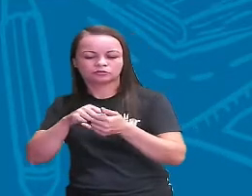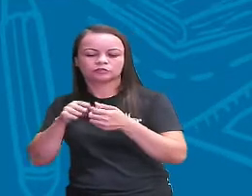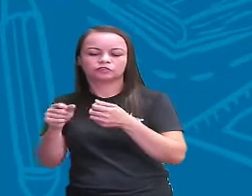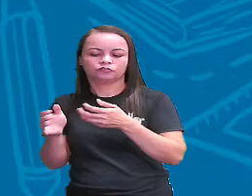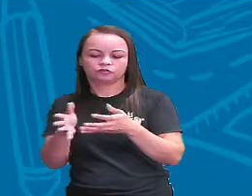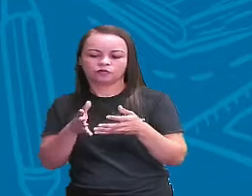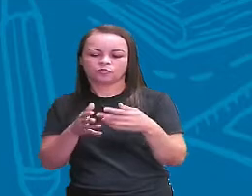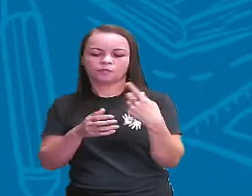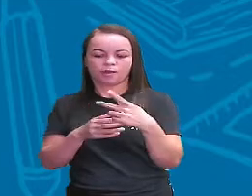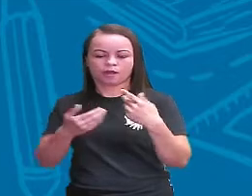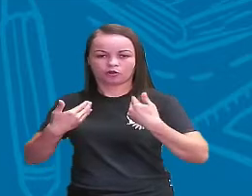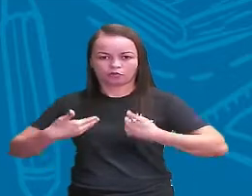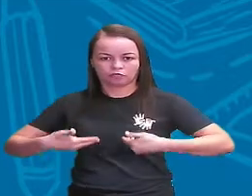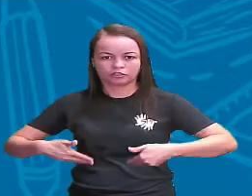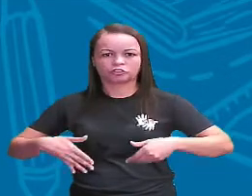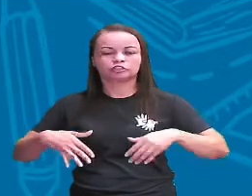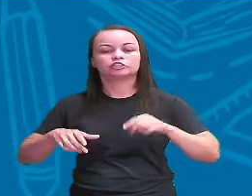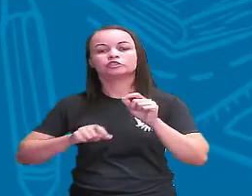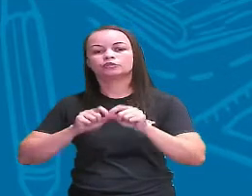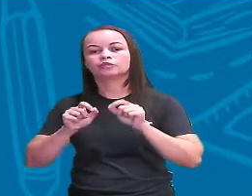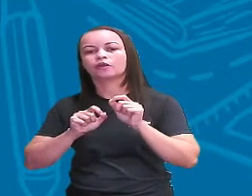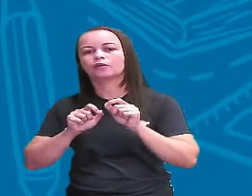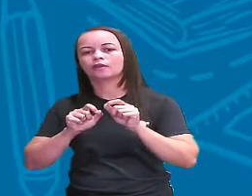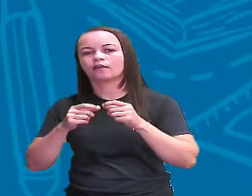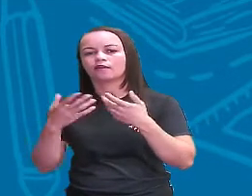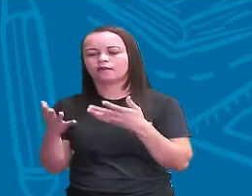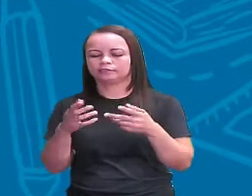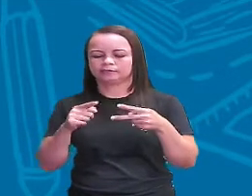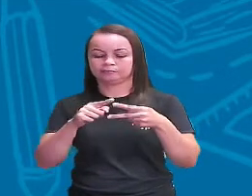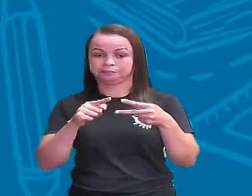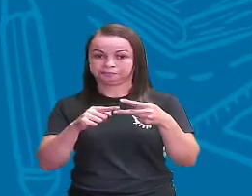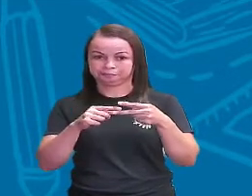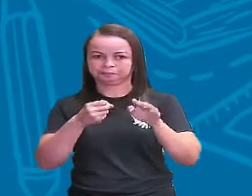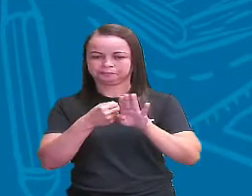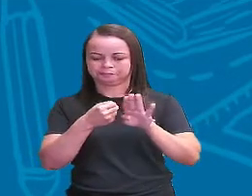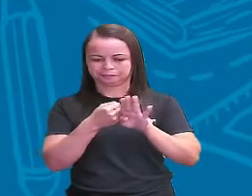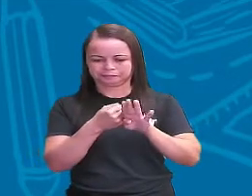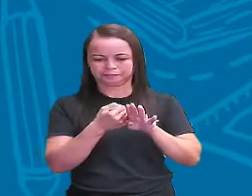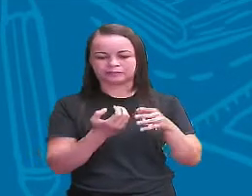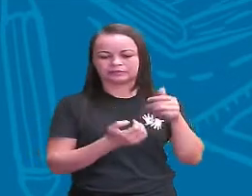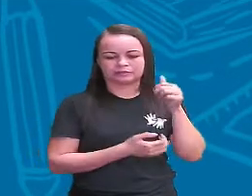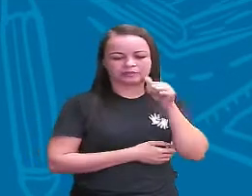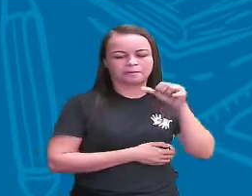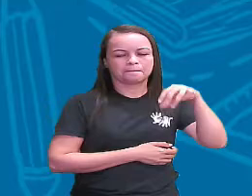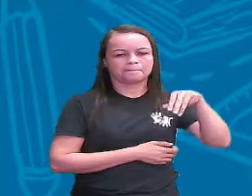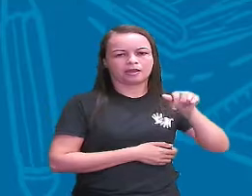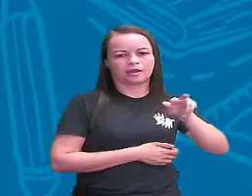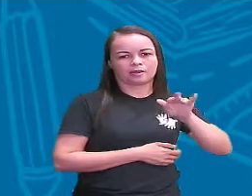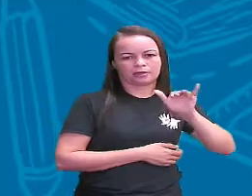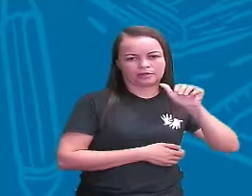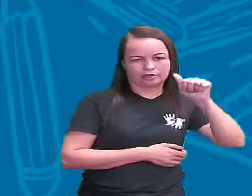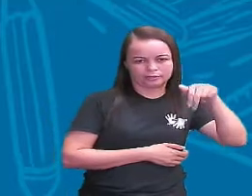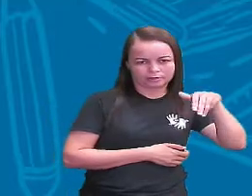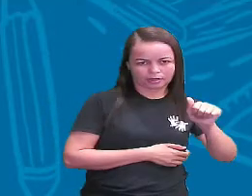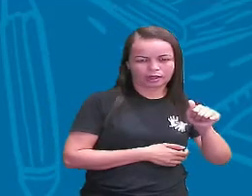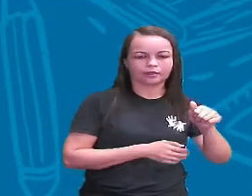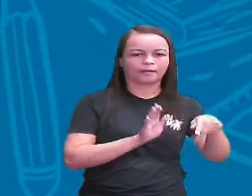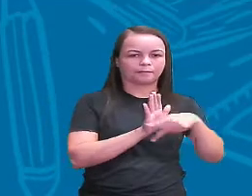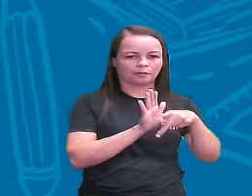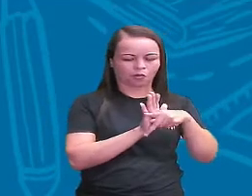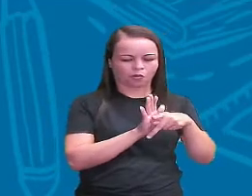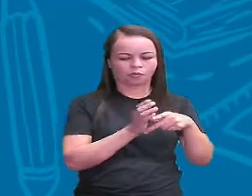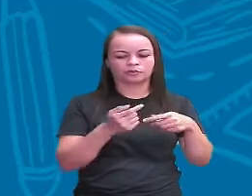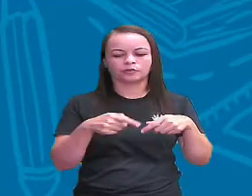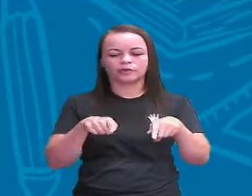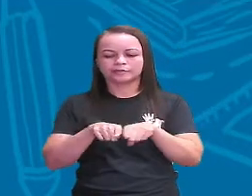para o vestido dela. No caso aí temos 2 substantivos, né? Que temos Marina, que é a pessoa, um substantivo próprio,